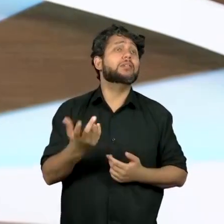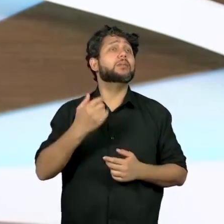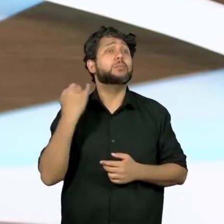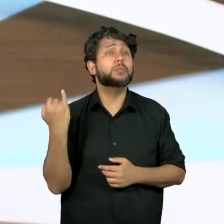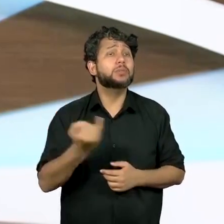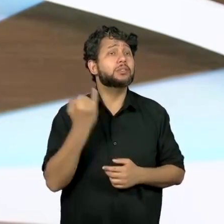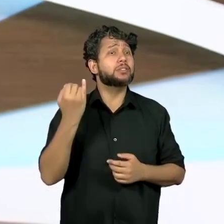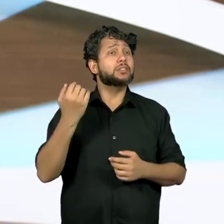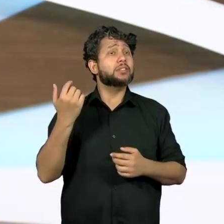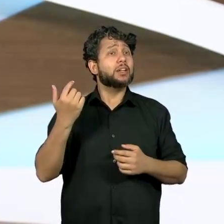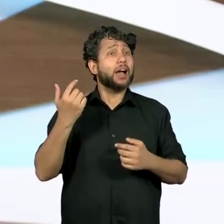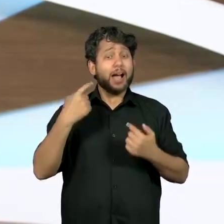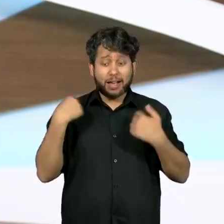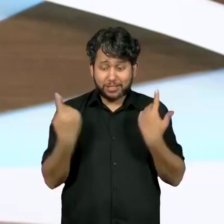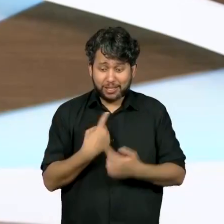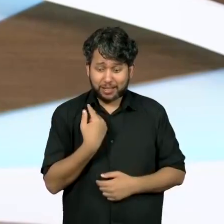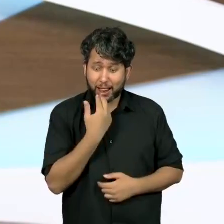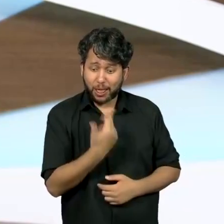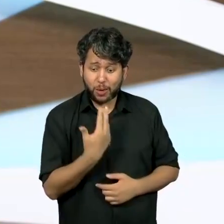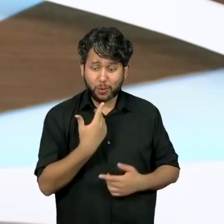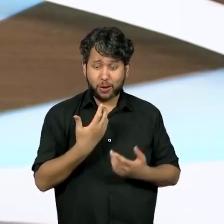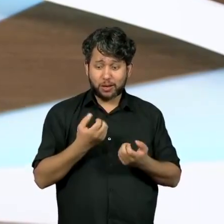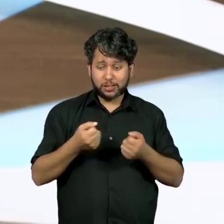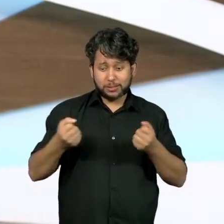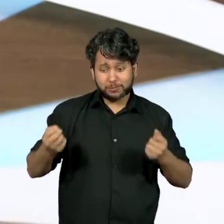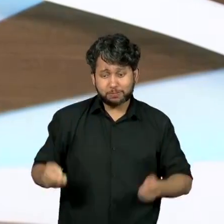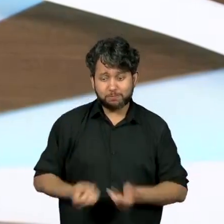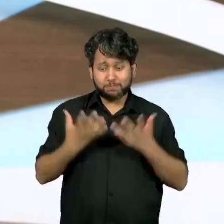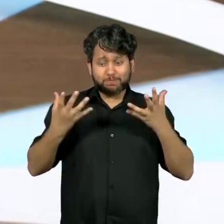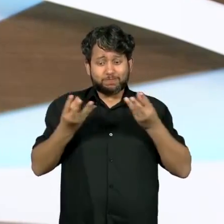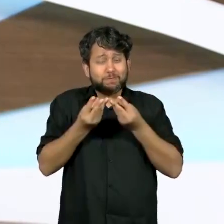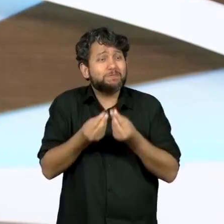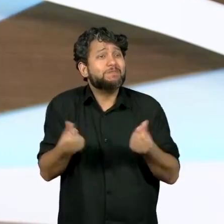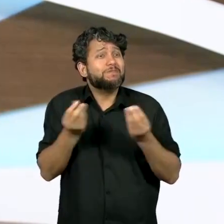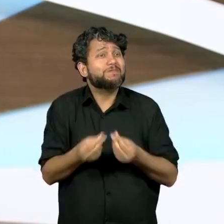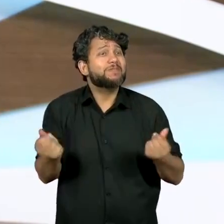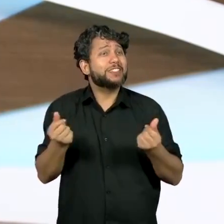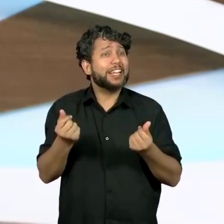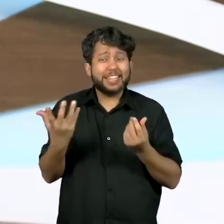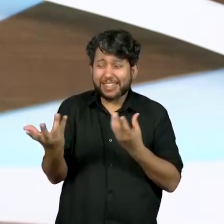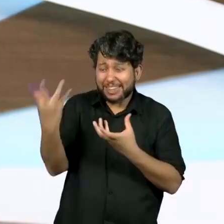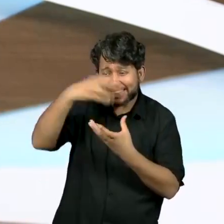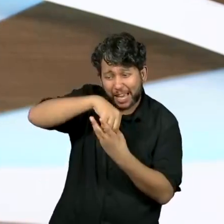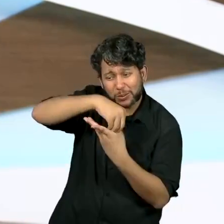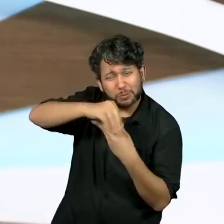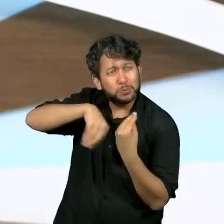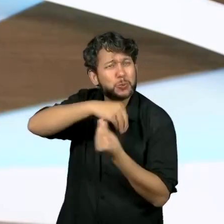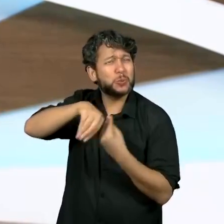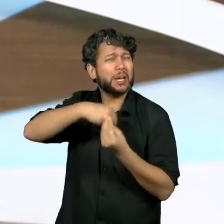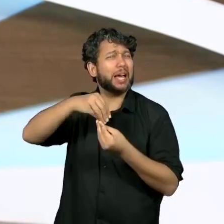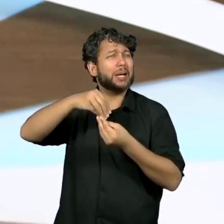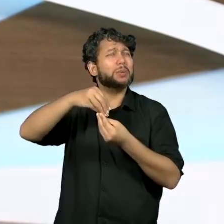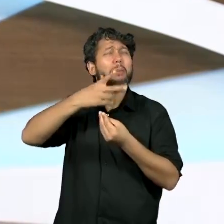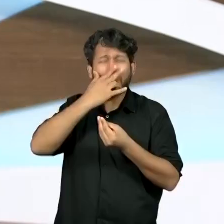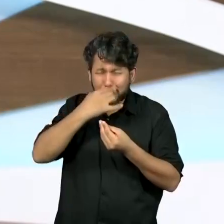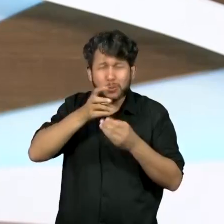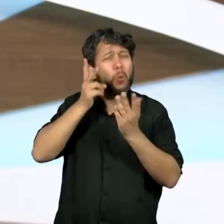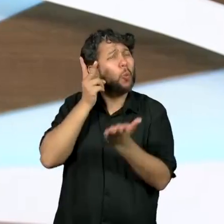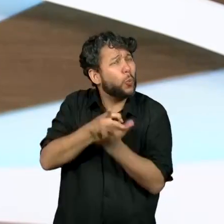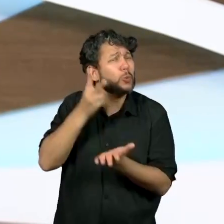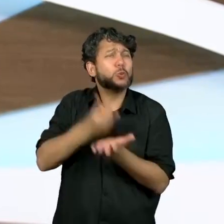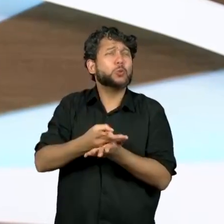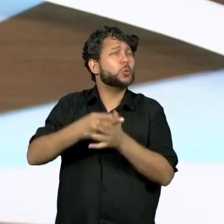nós não temos a linguagem. As linguagens que nós temos estão profundamente ancoradas com uma linguagem colonial, então foi